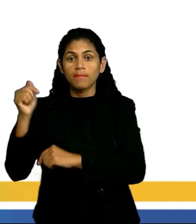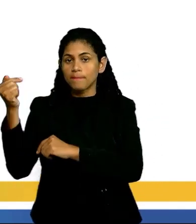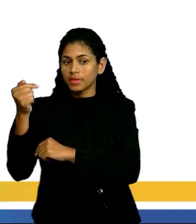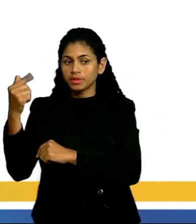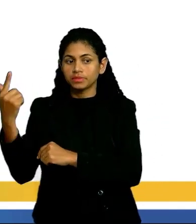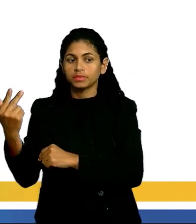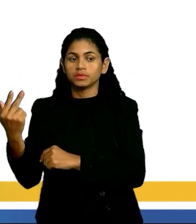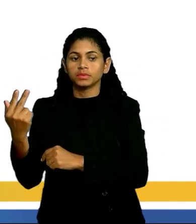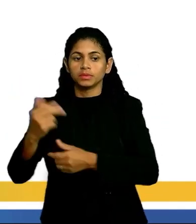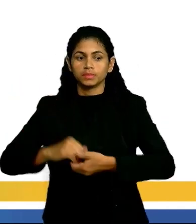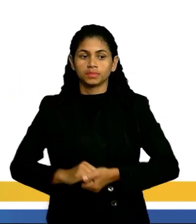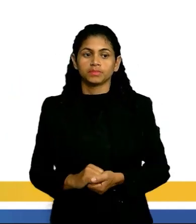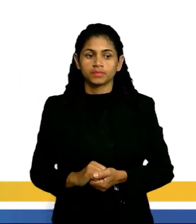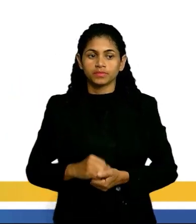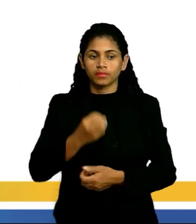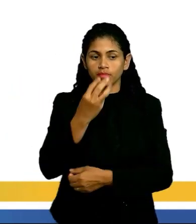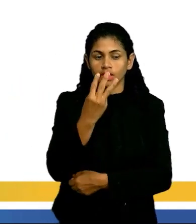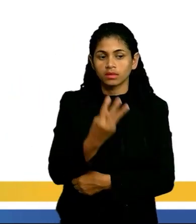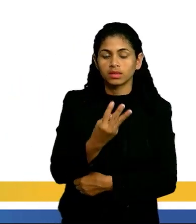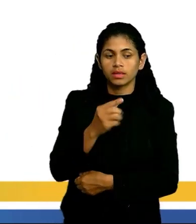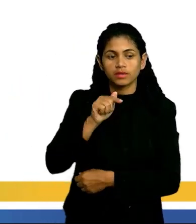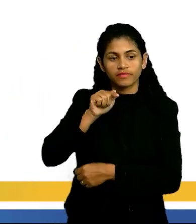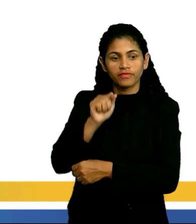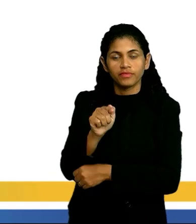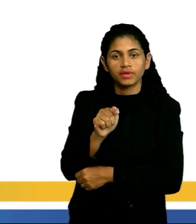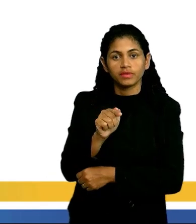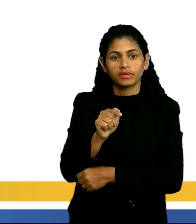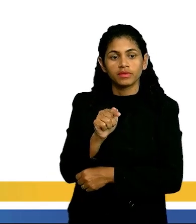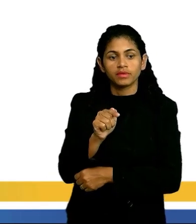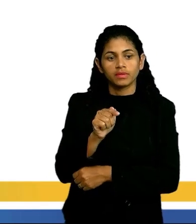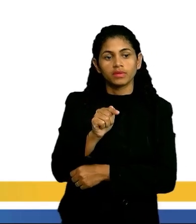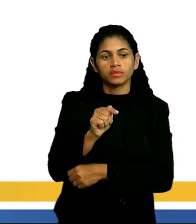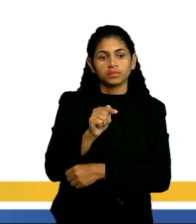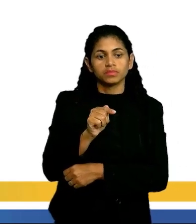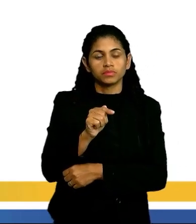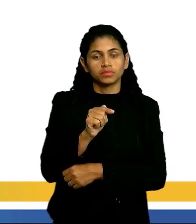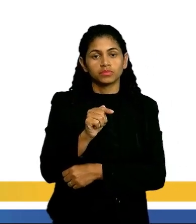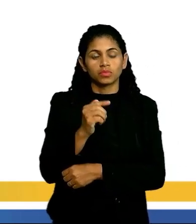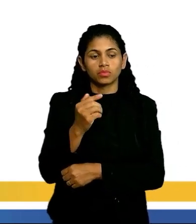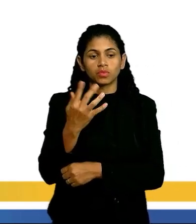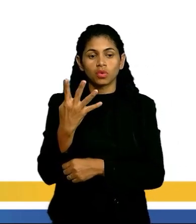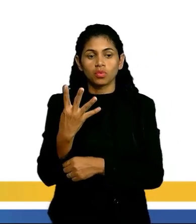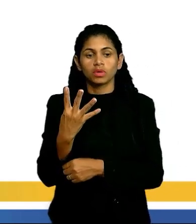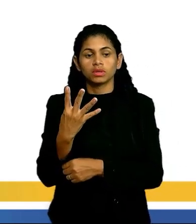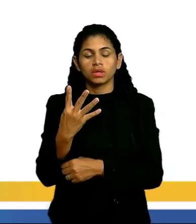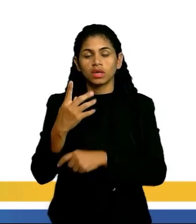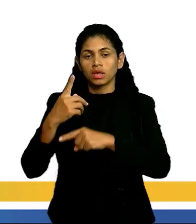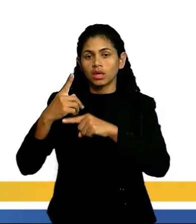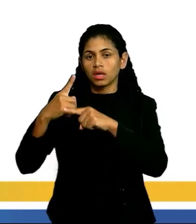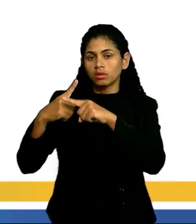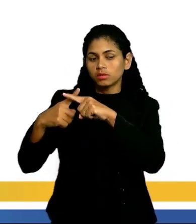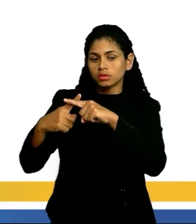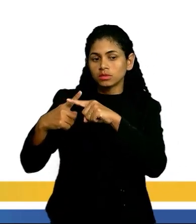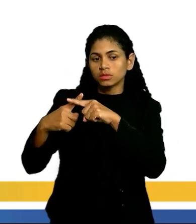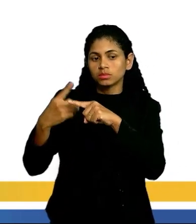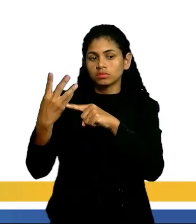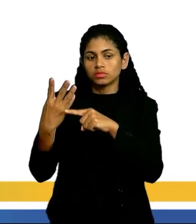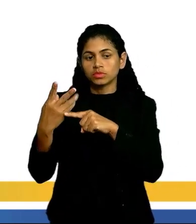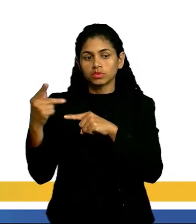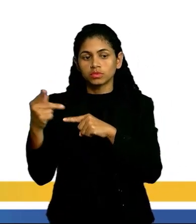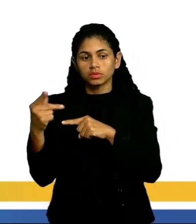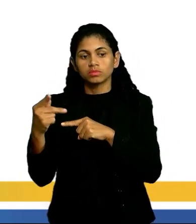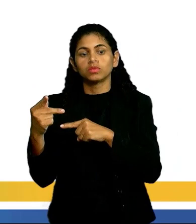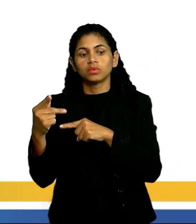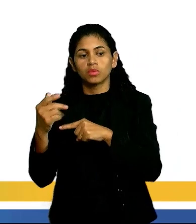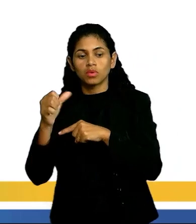Então, 3 vezes mais 1 vai dar mais 3. 4 vezes menos 2 vai dar menos 8. Isolando as variáveis, esse